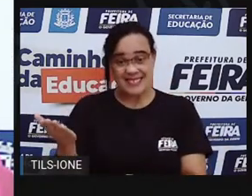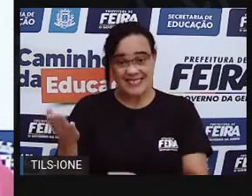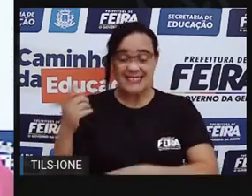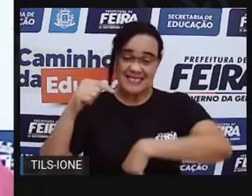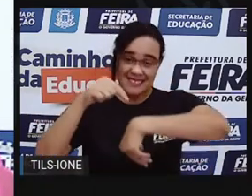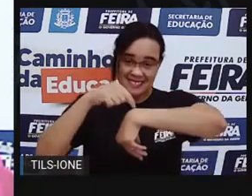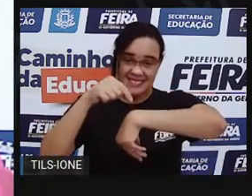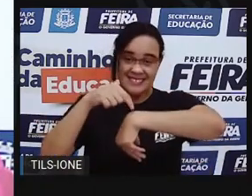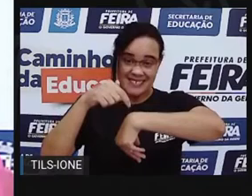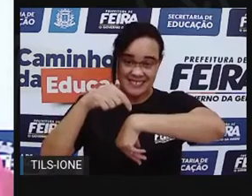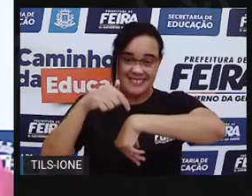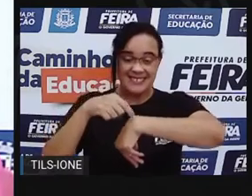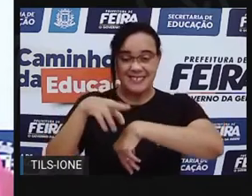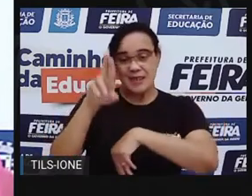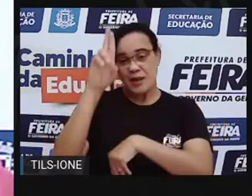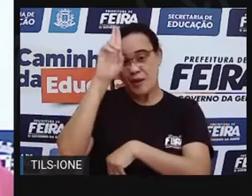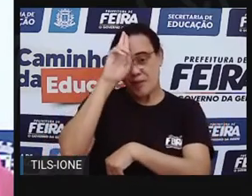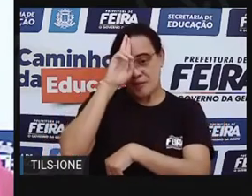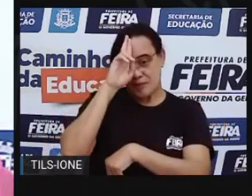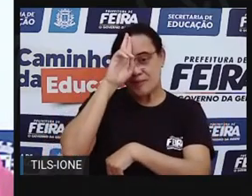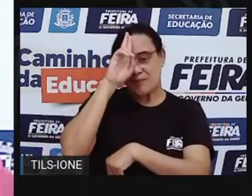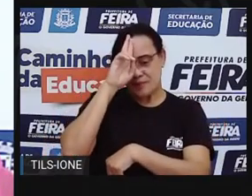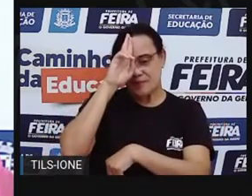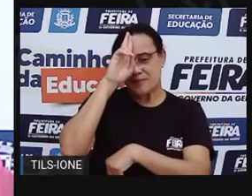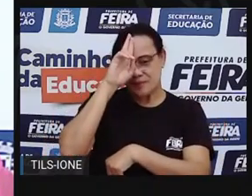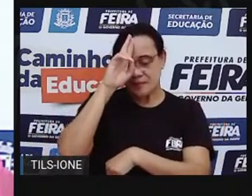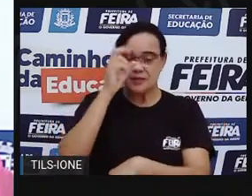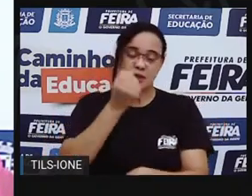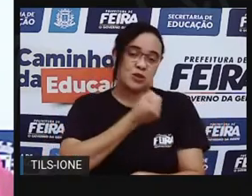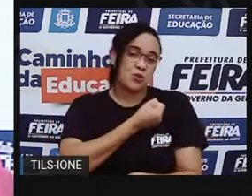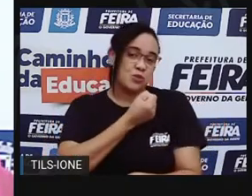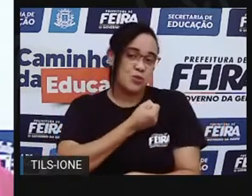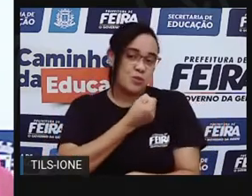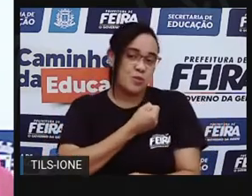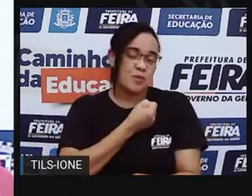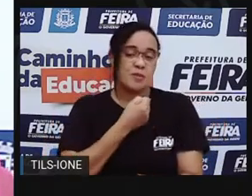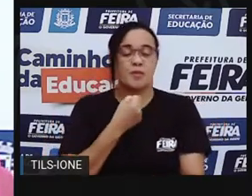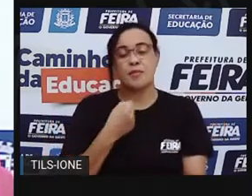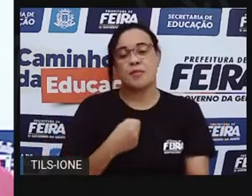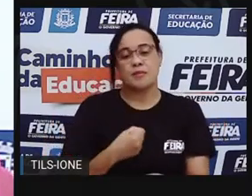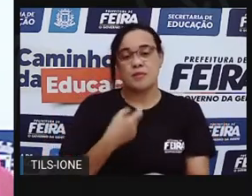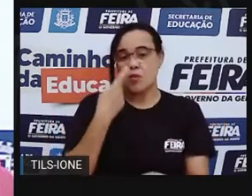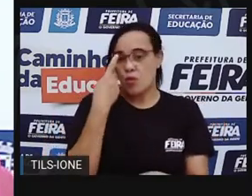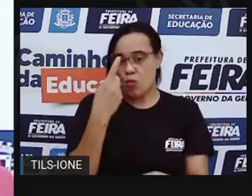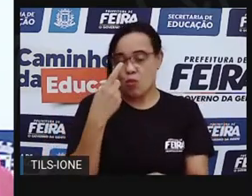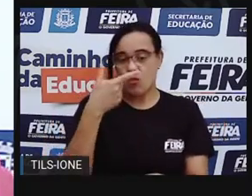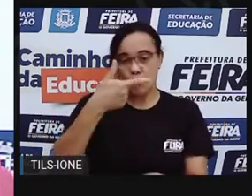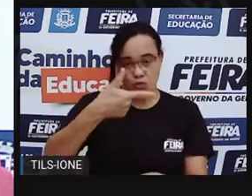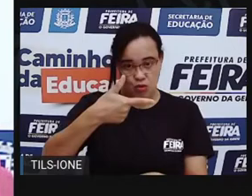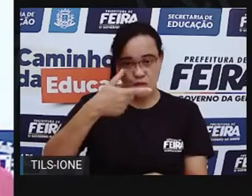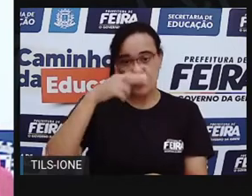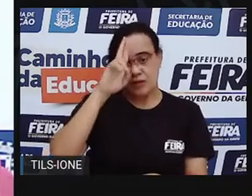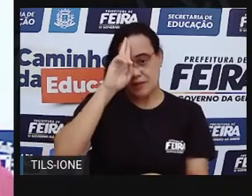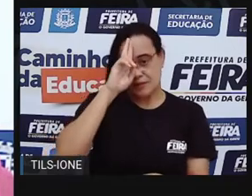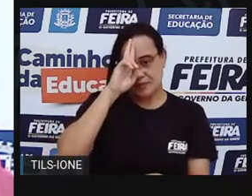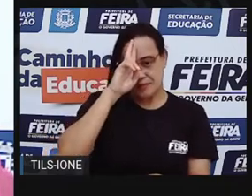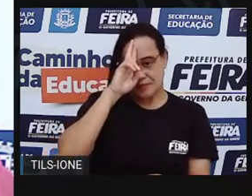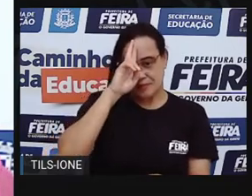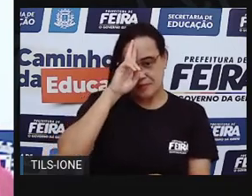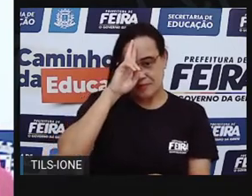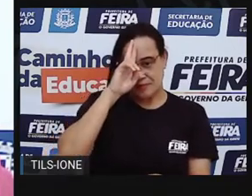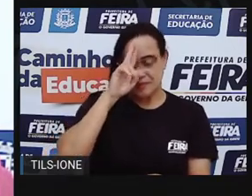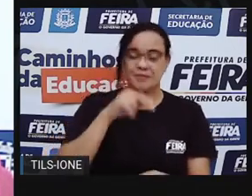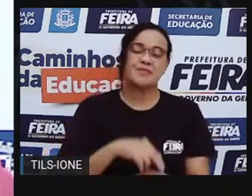Horário. Meio-dia. O número 1 e o número 2. O número 12. Tá